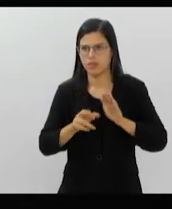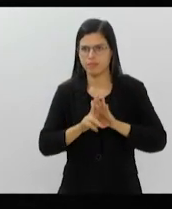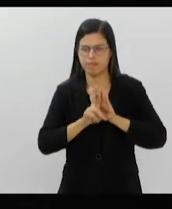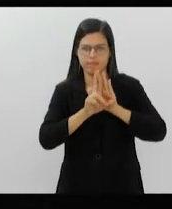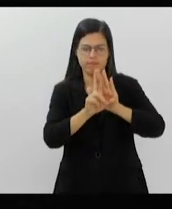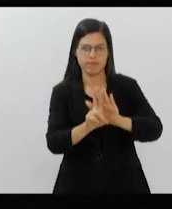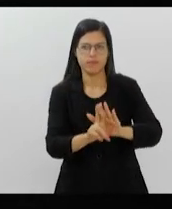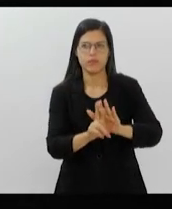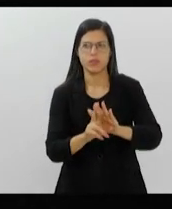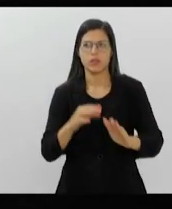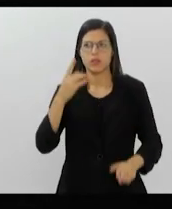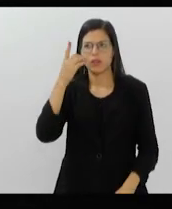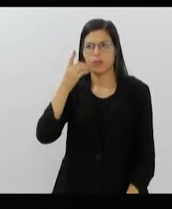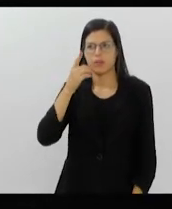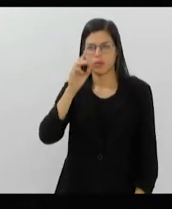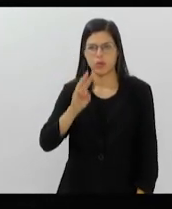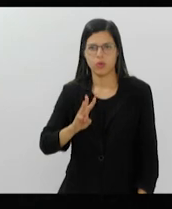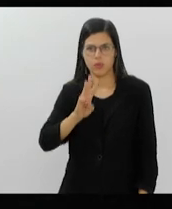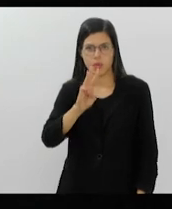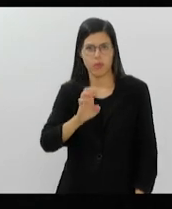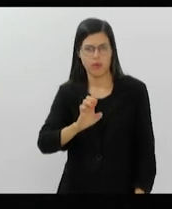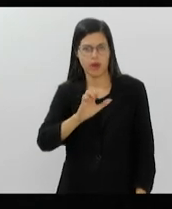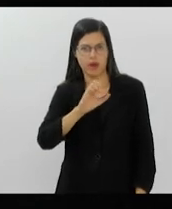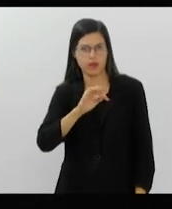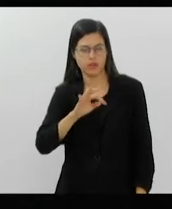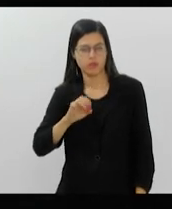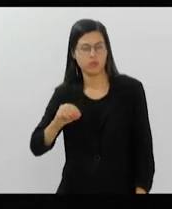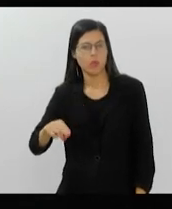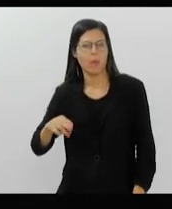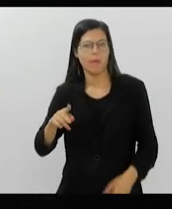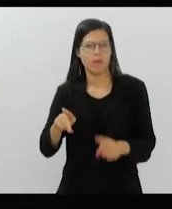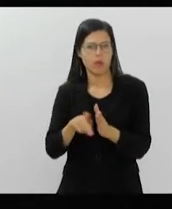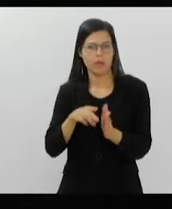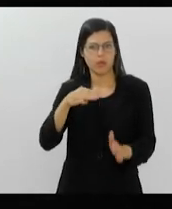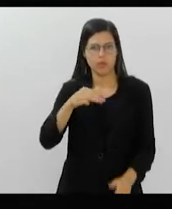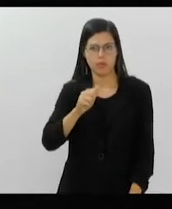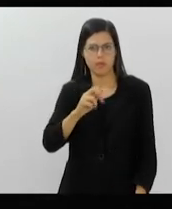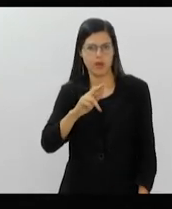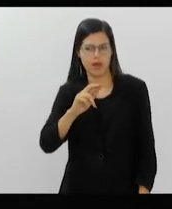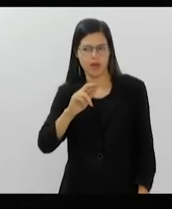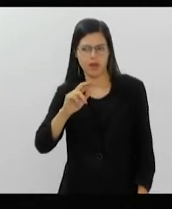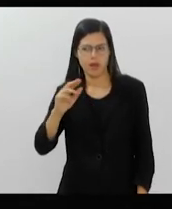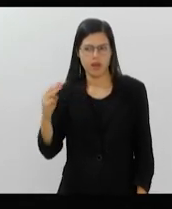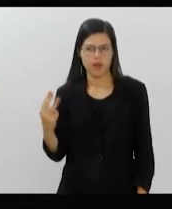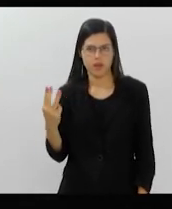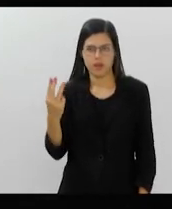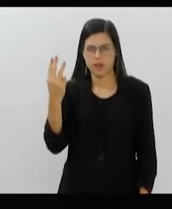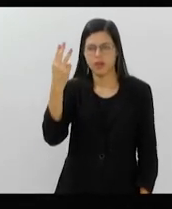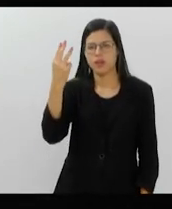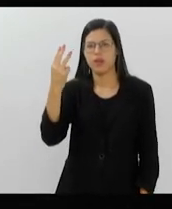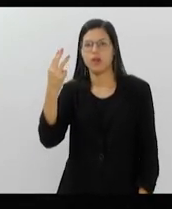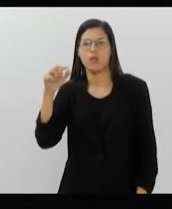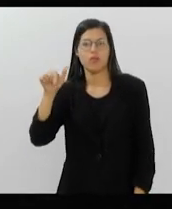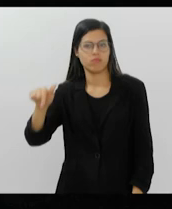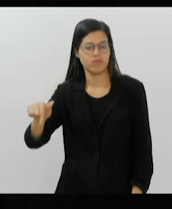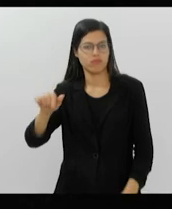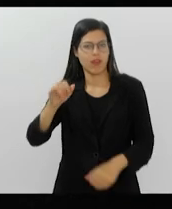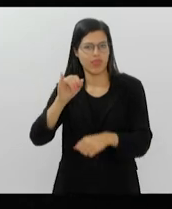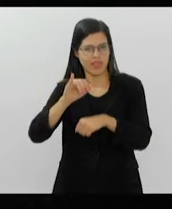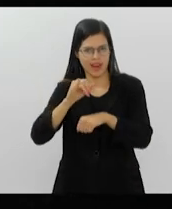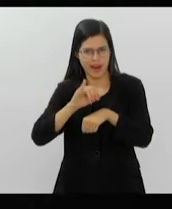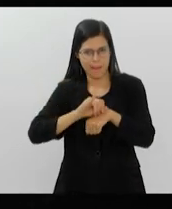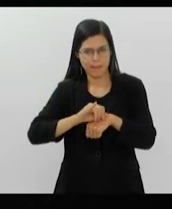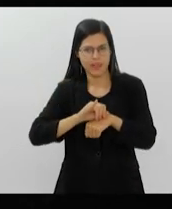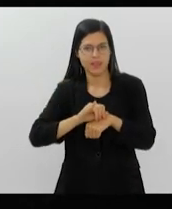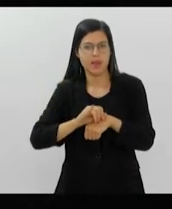representativa. Deputado Wellington do Curso, deputado do Maranhão, que lá da cidade de São Luís, capital daquele estado, e que